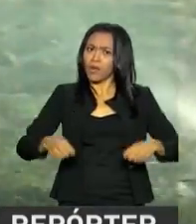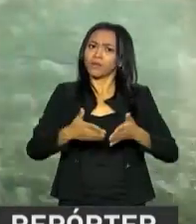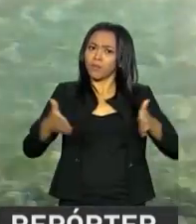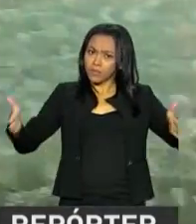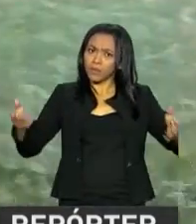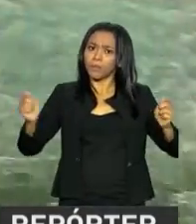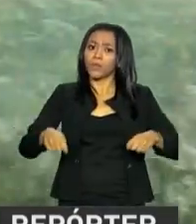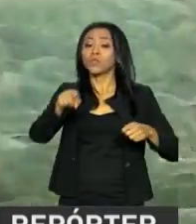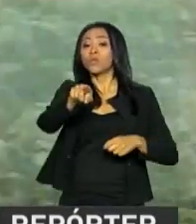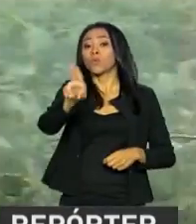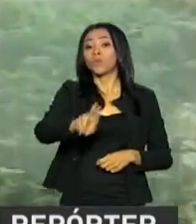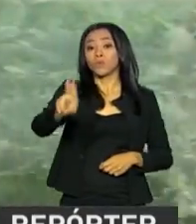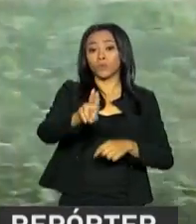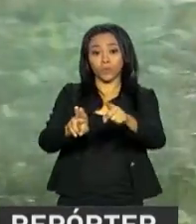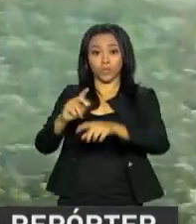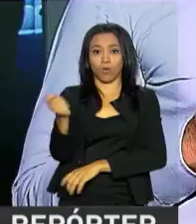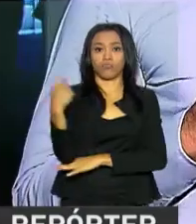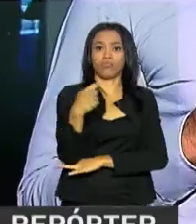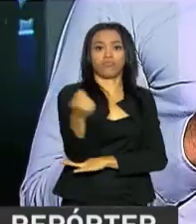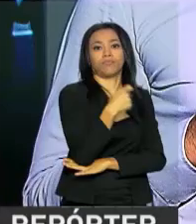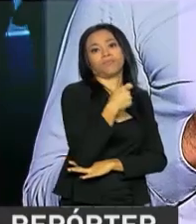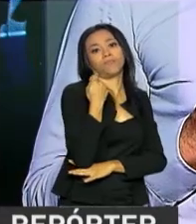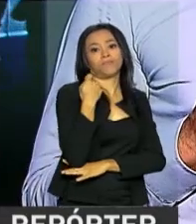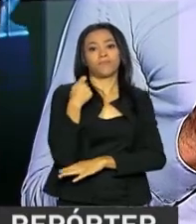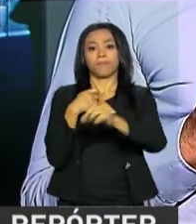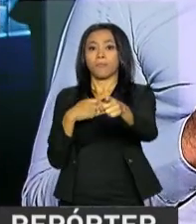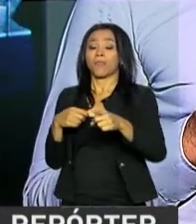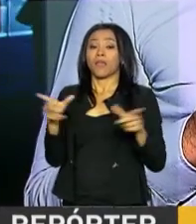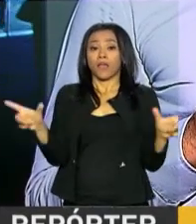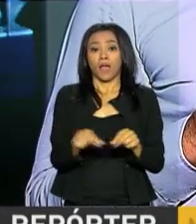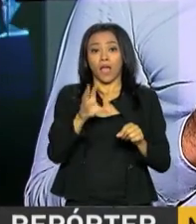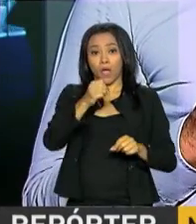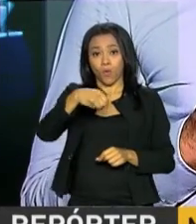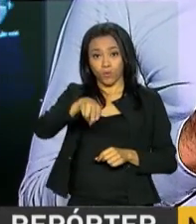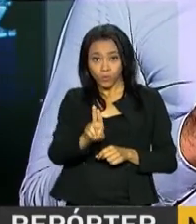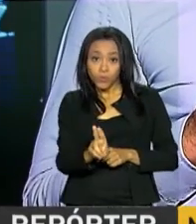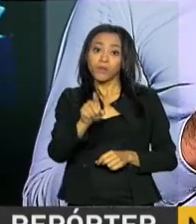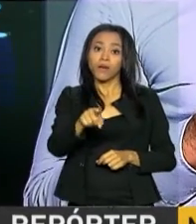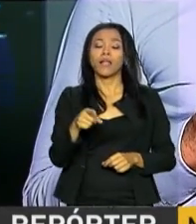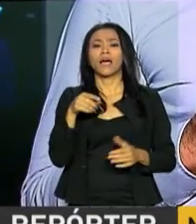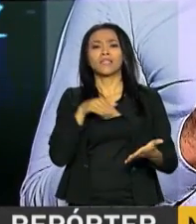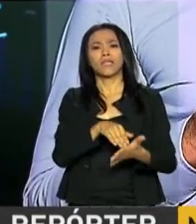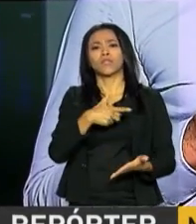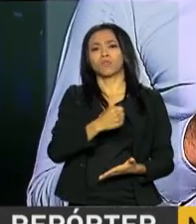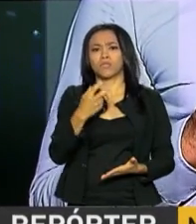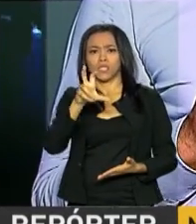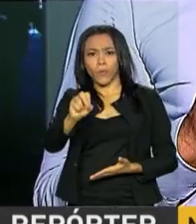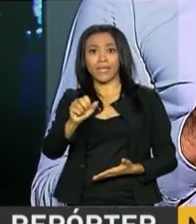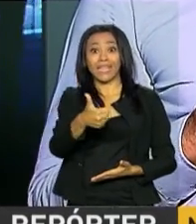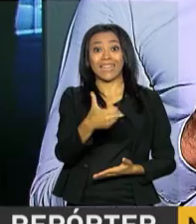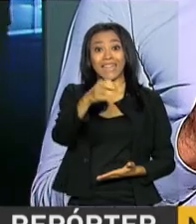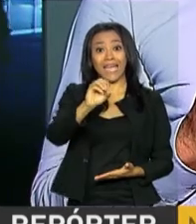possibilidade do uso de lavouras irrigadas a onu estima que até 2050 a população mundial vai chegar a quase 10 bilhões